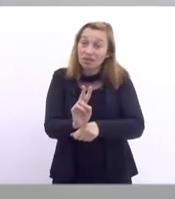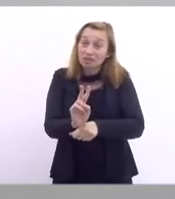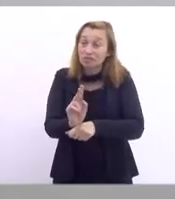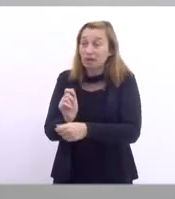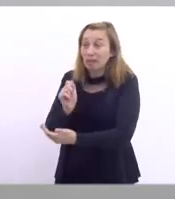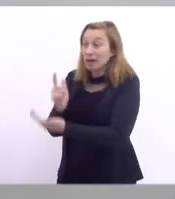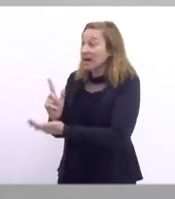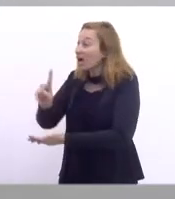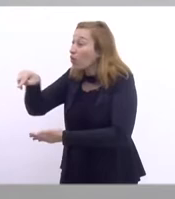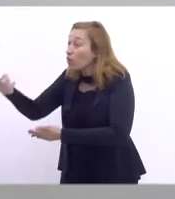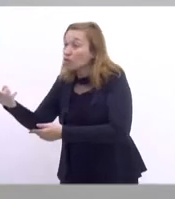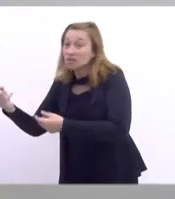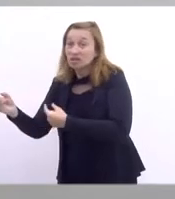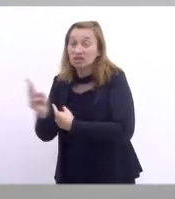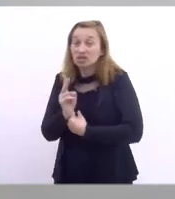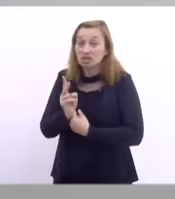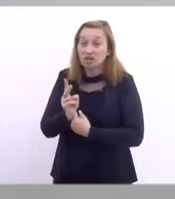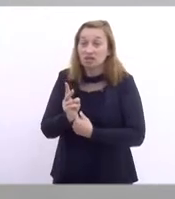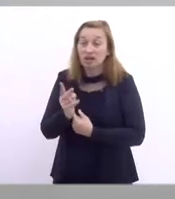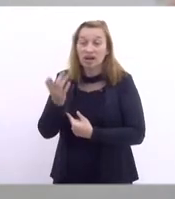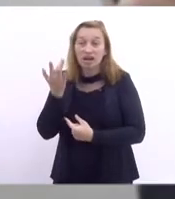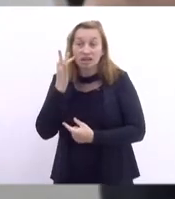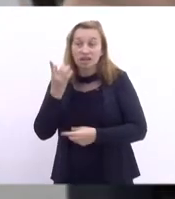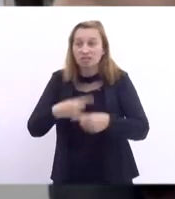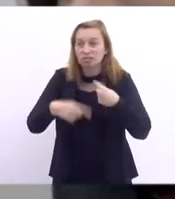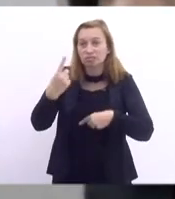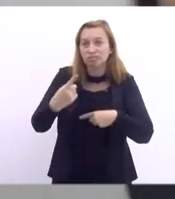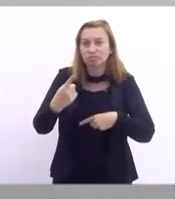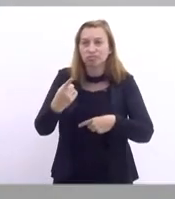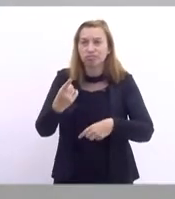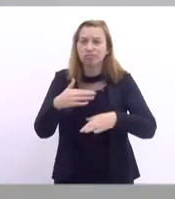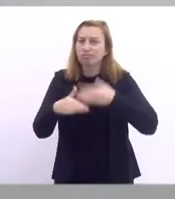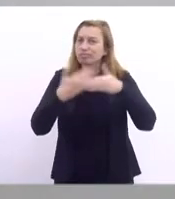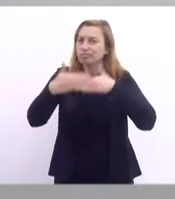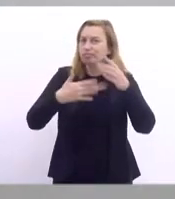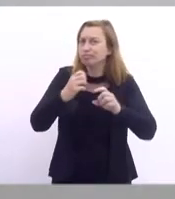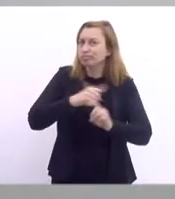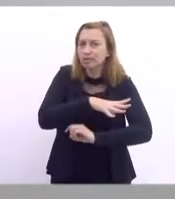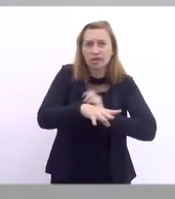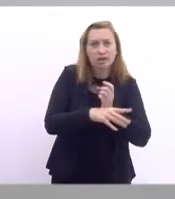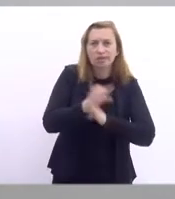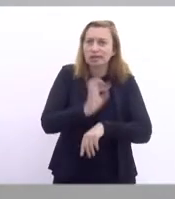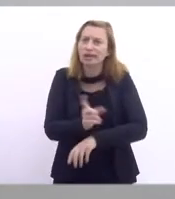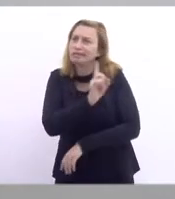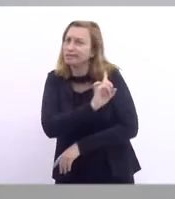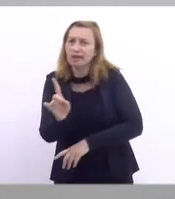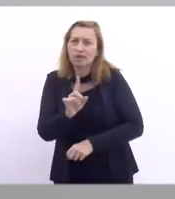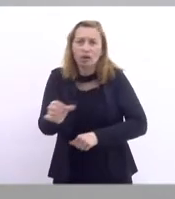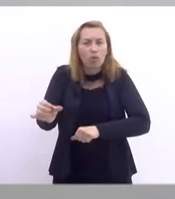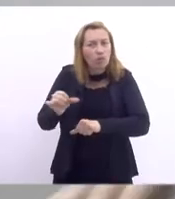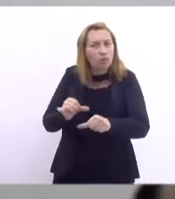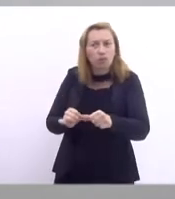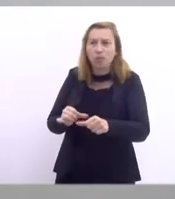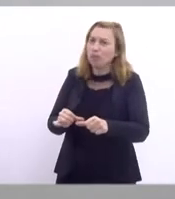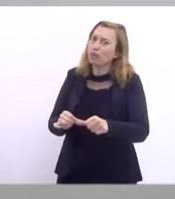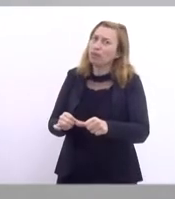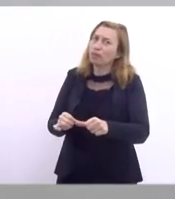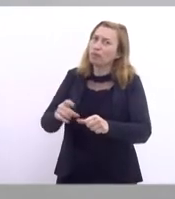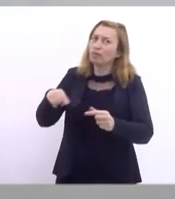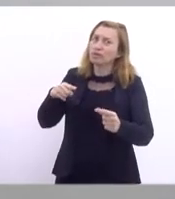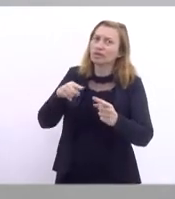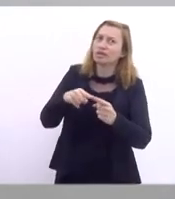vai alavancar desenvolvimento econômico e social do estado que não vai é o Exatamente é o Contramão